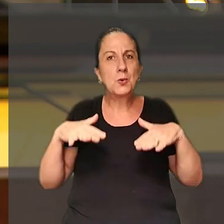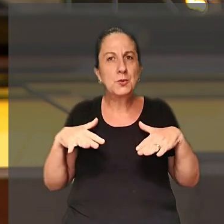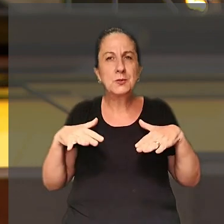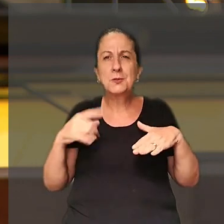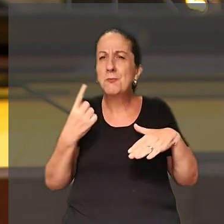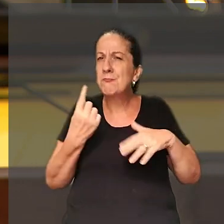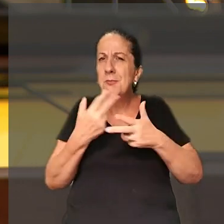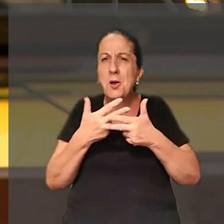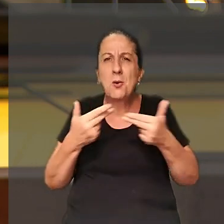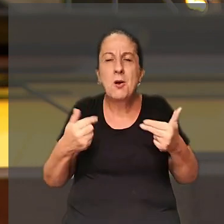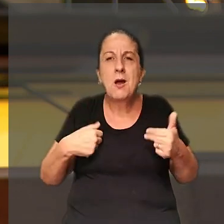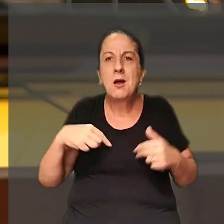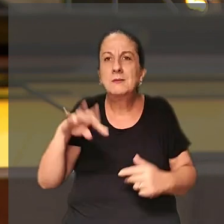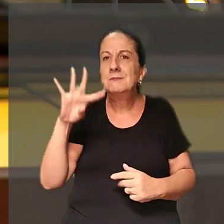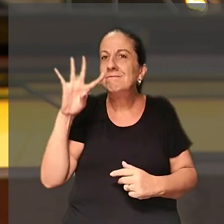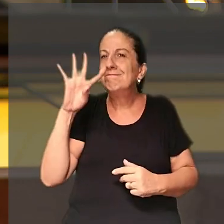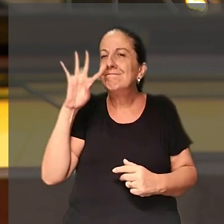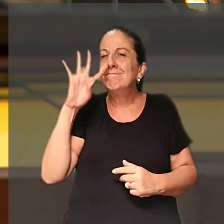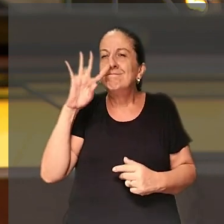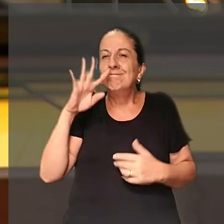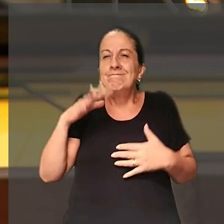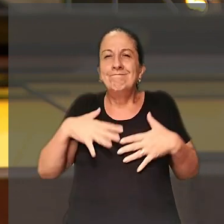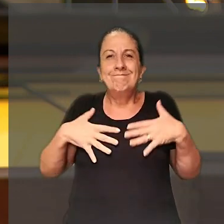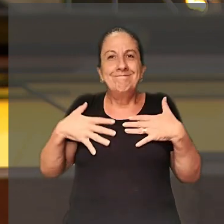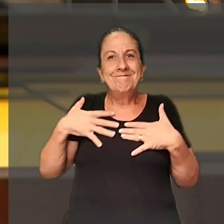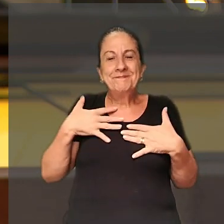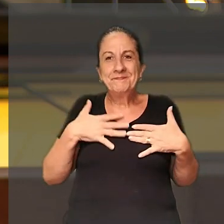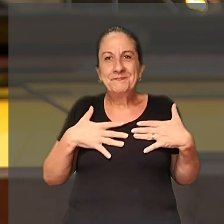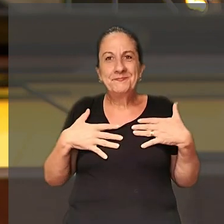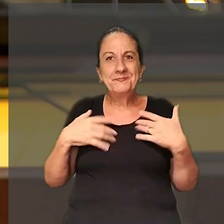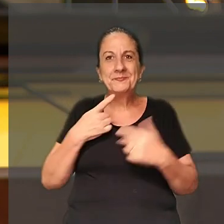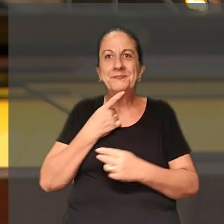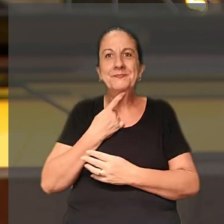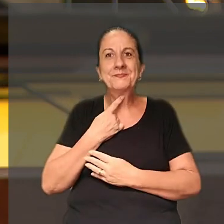A audiência era alguma coisa que me encantava.